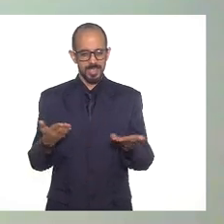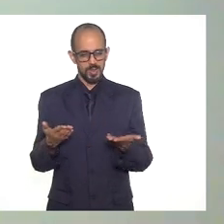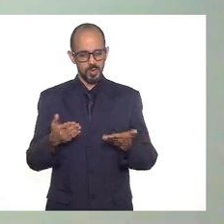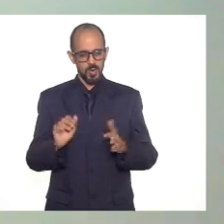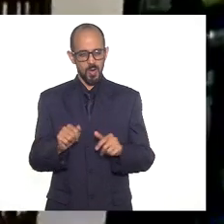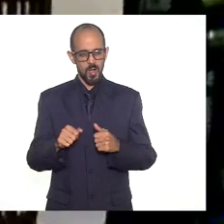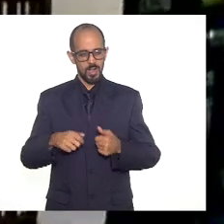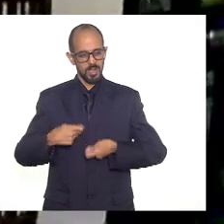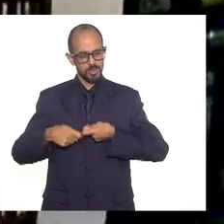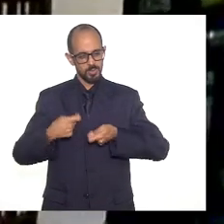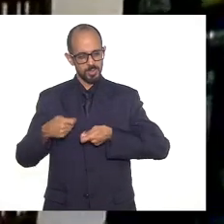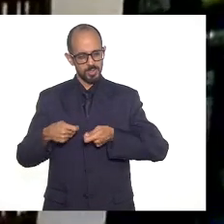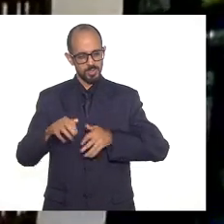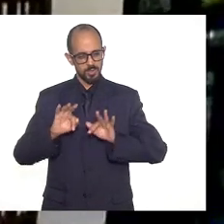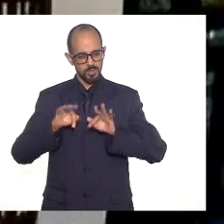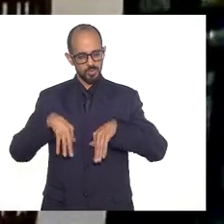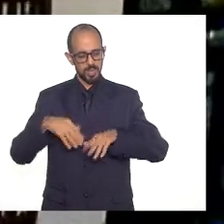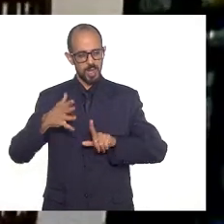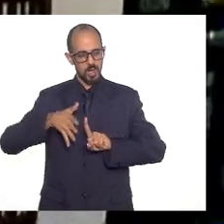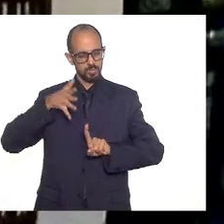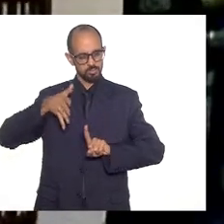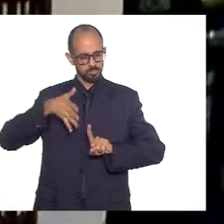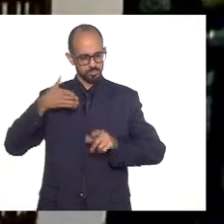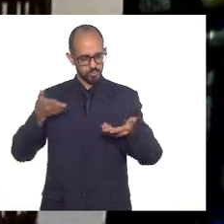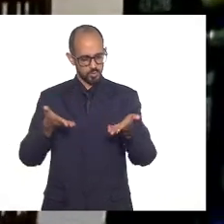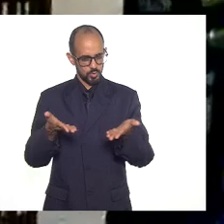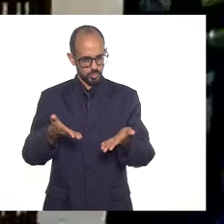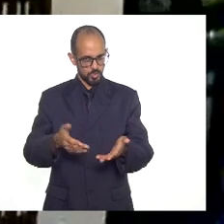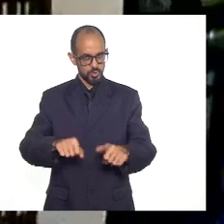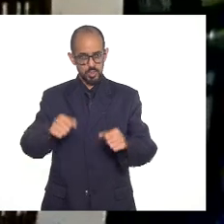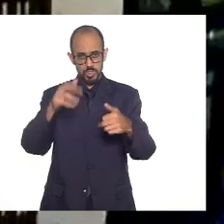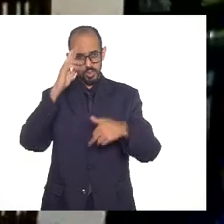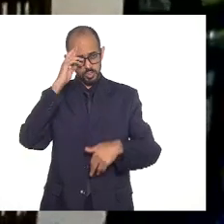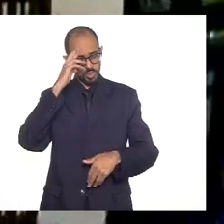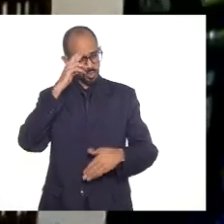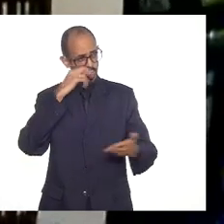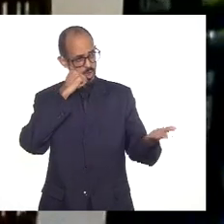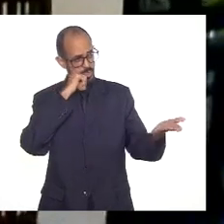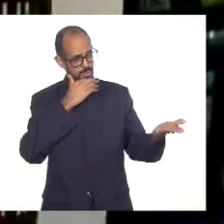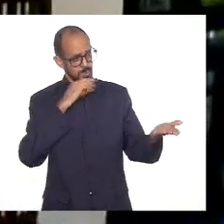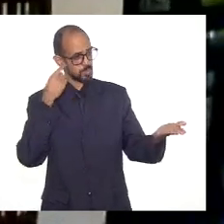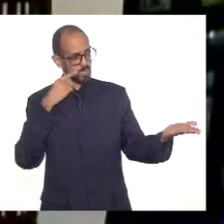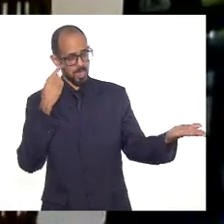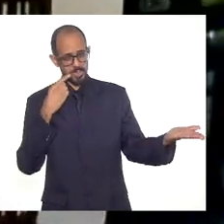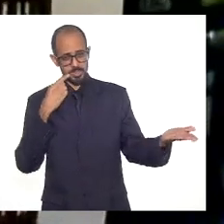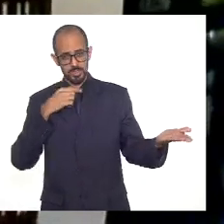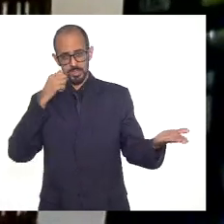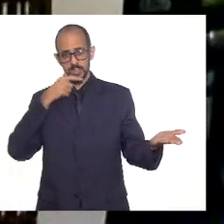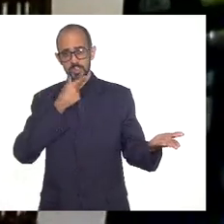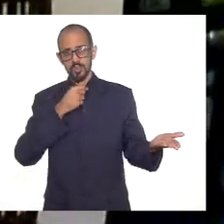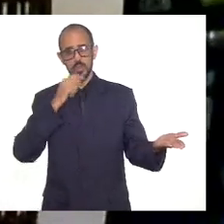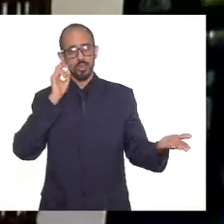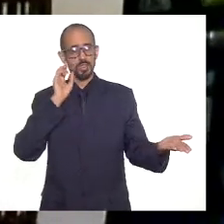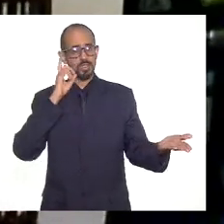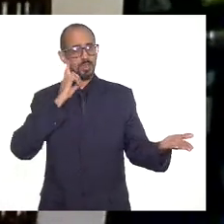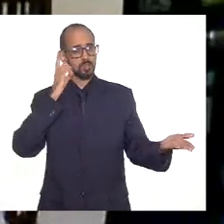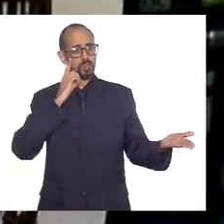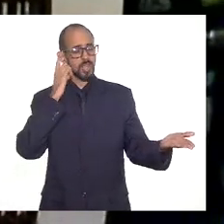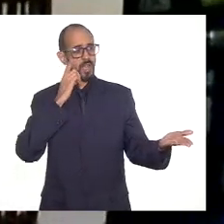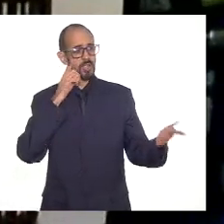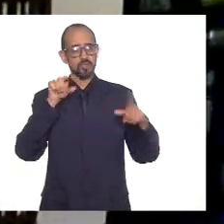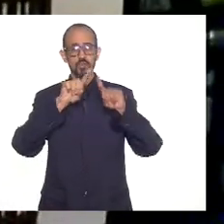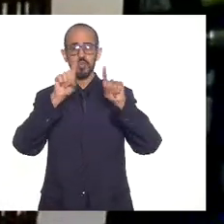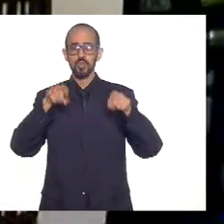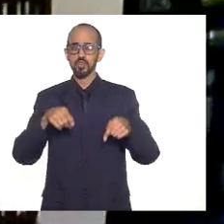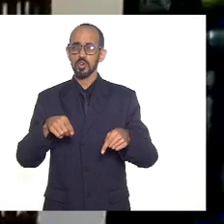expediente final da sessão de hoje. Senhoras deputadas presentes, senhores deputados presentes,